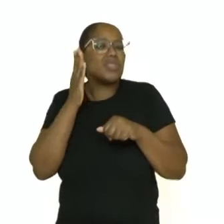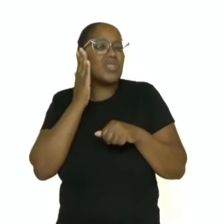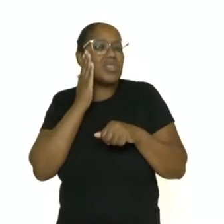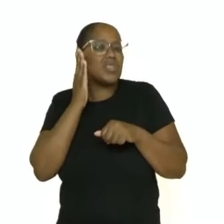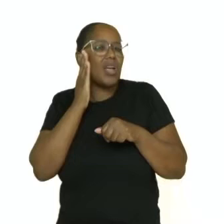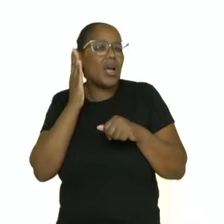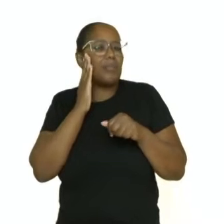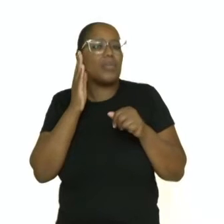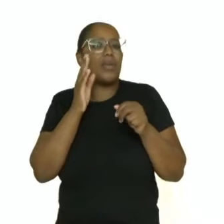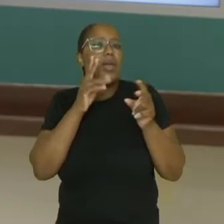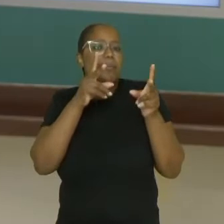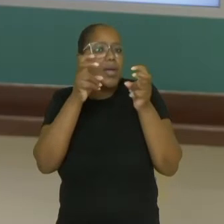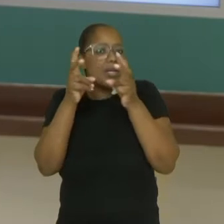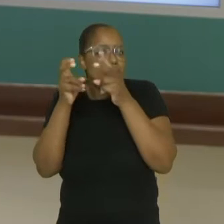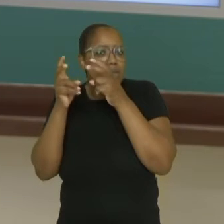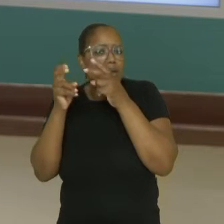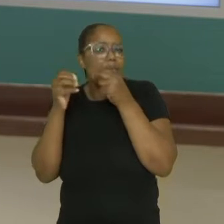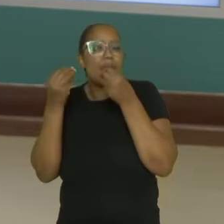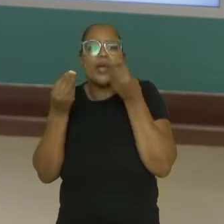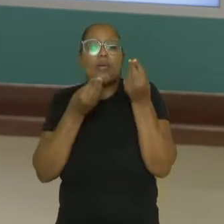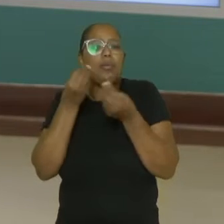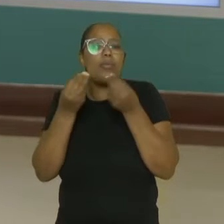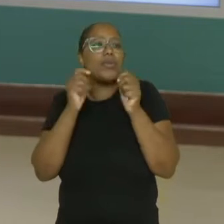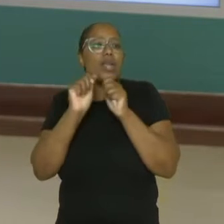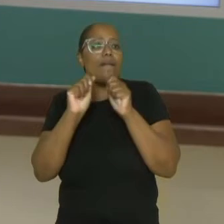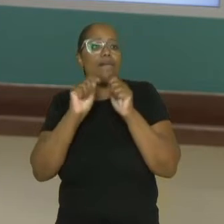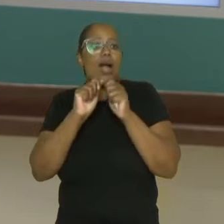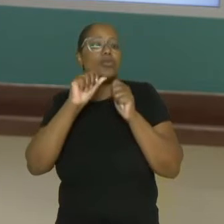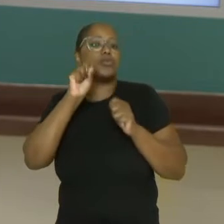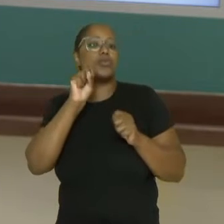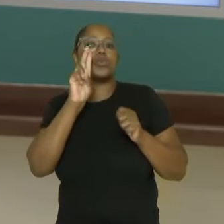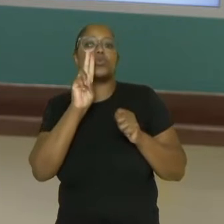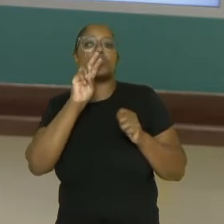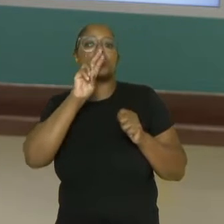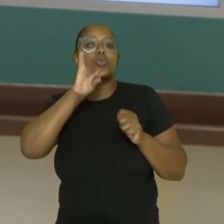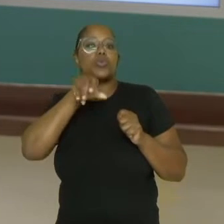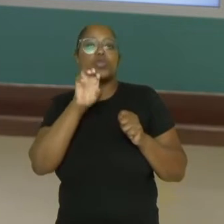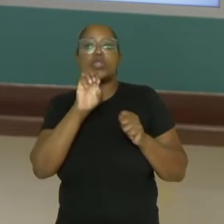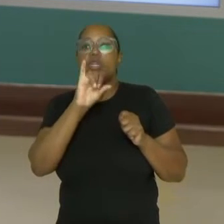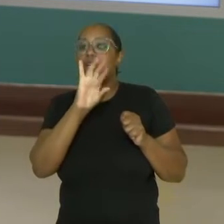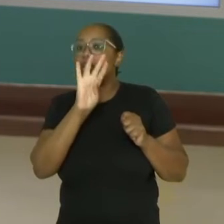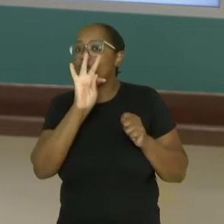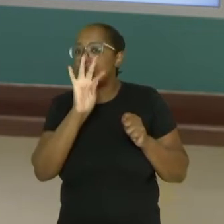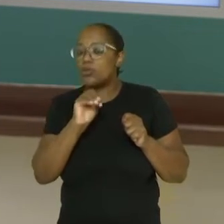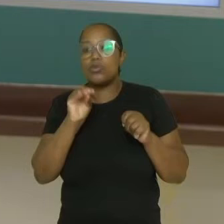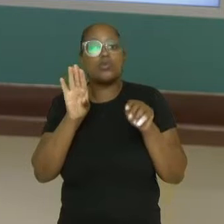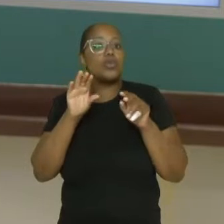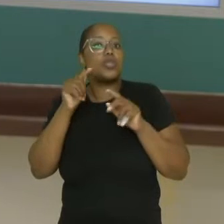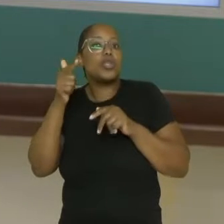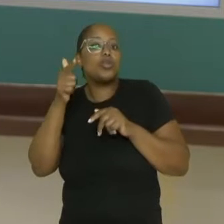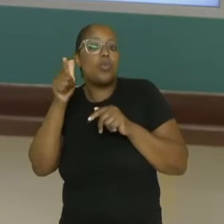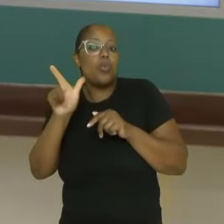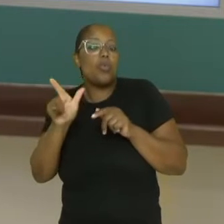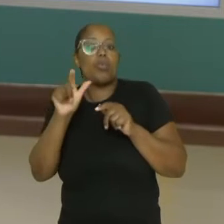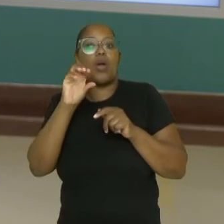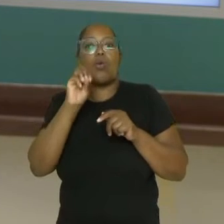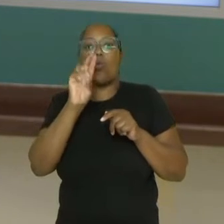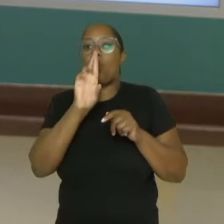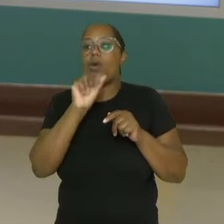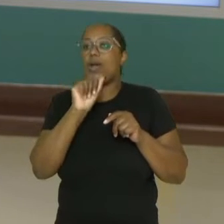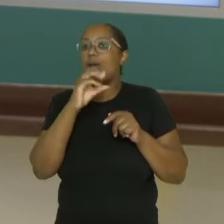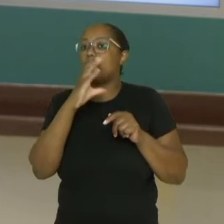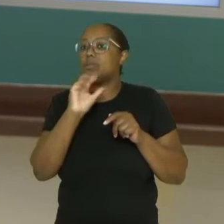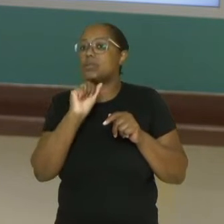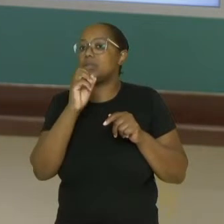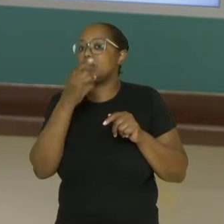de uma oração? Como que eu faço essa identificação? Não é uma coisa muito simples, né? Para quem está